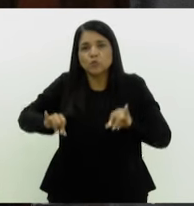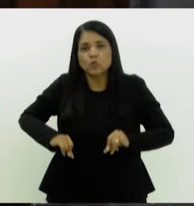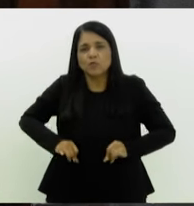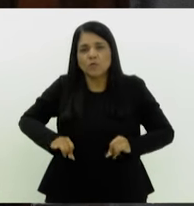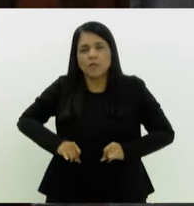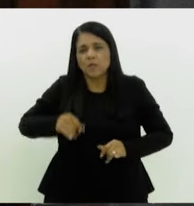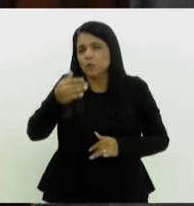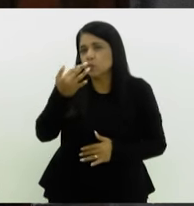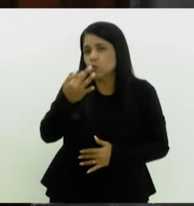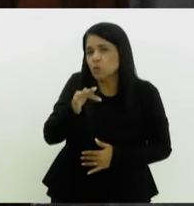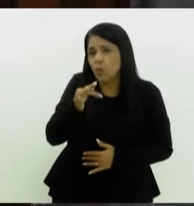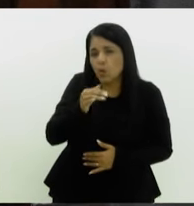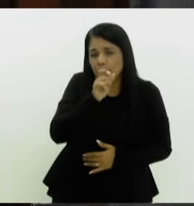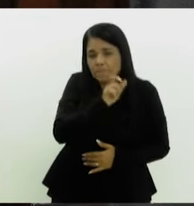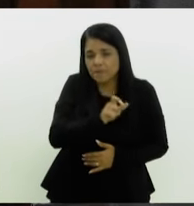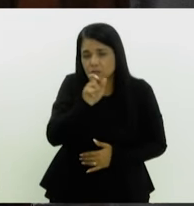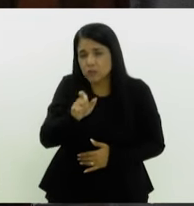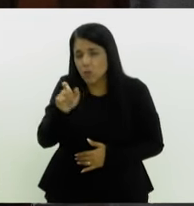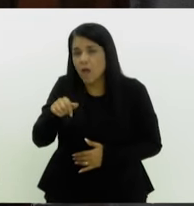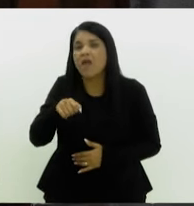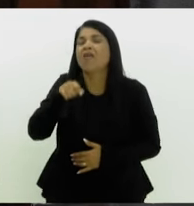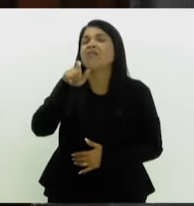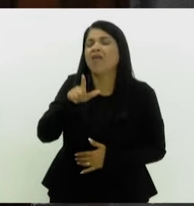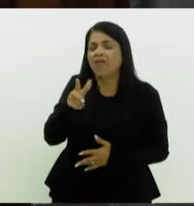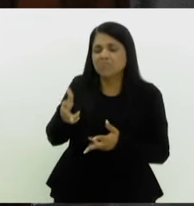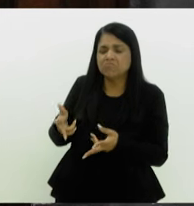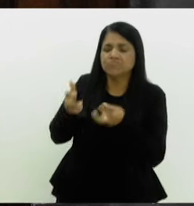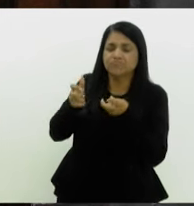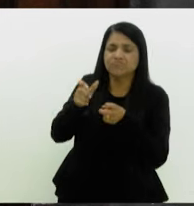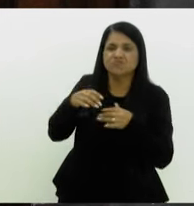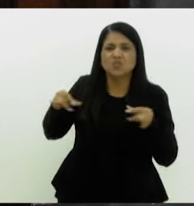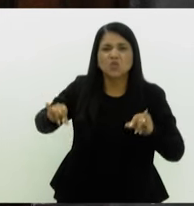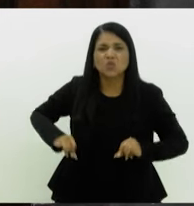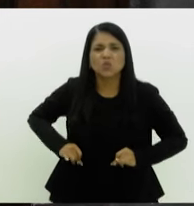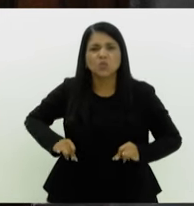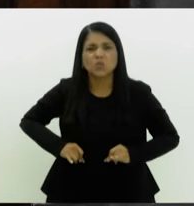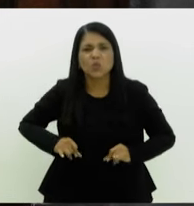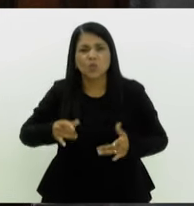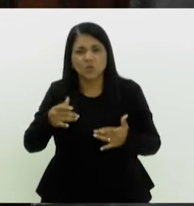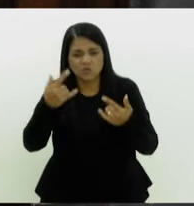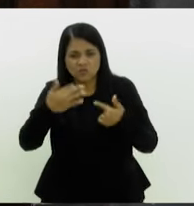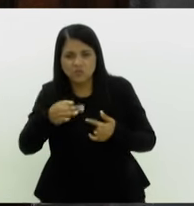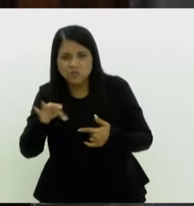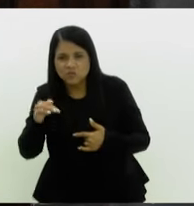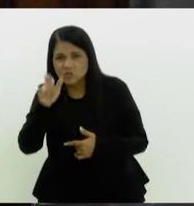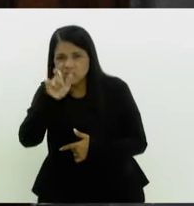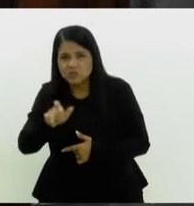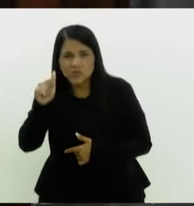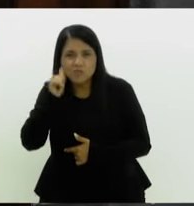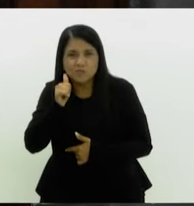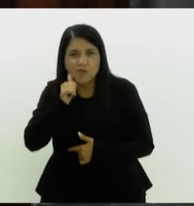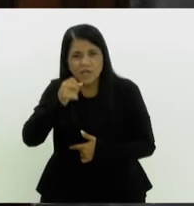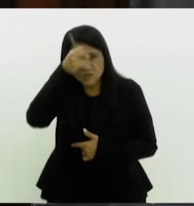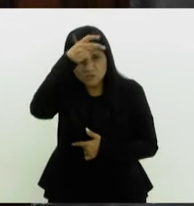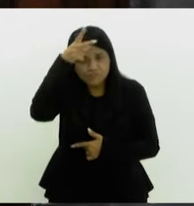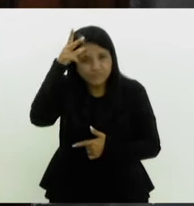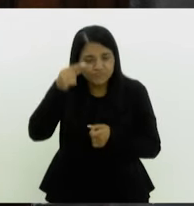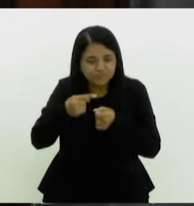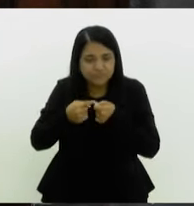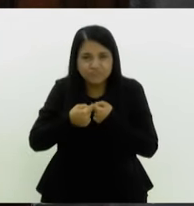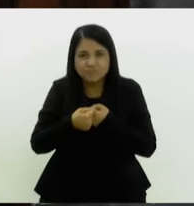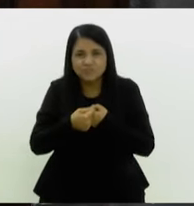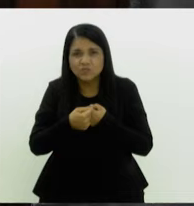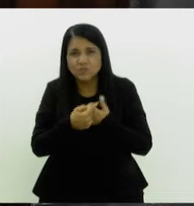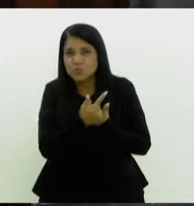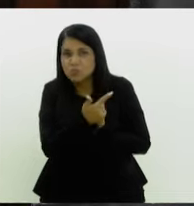é que tá vendo a dor das mulheres nos municípios como é que pode ter um único município sem uma vereadora